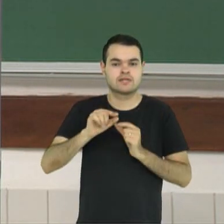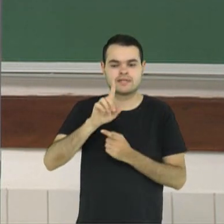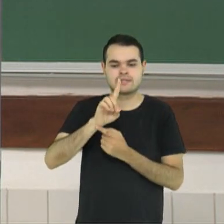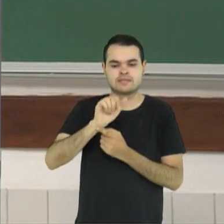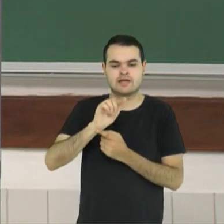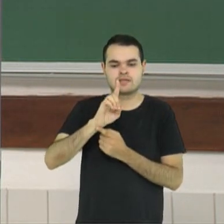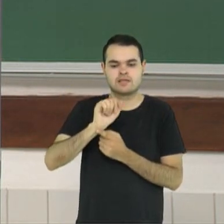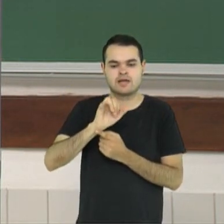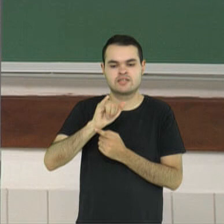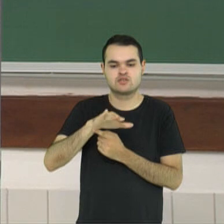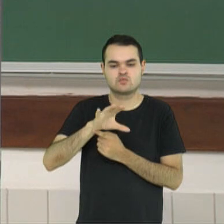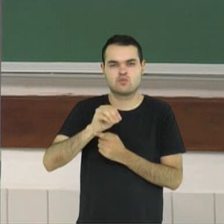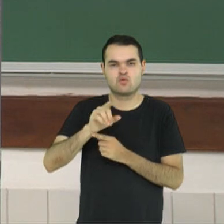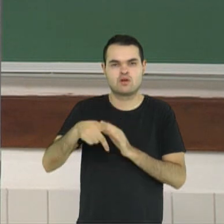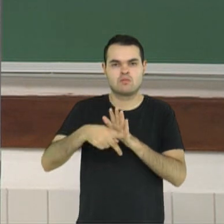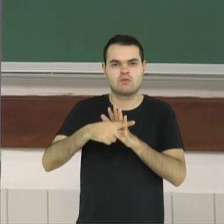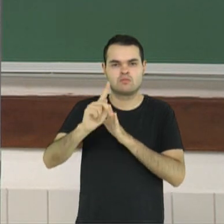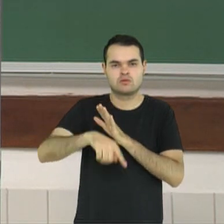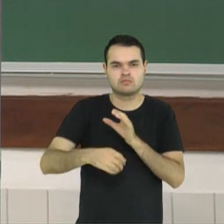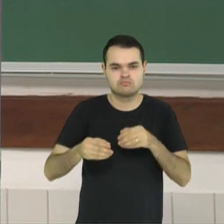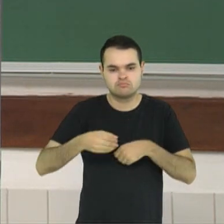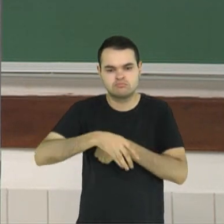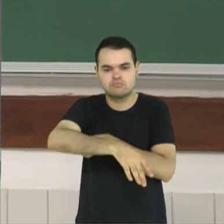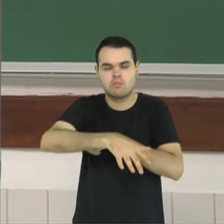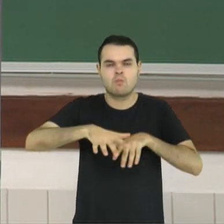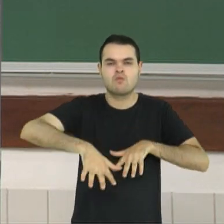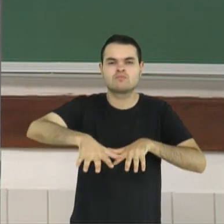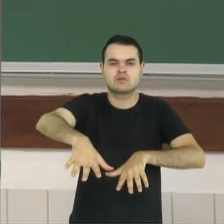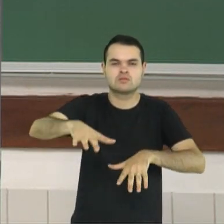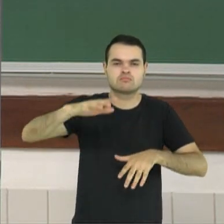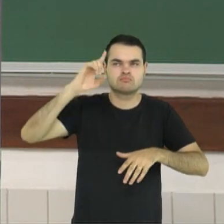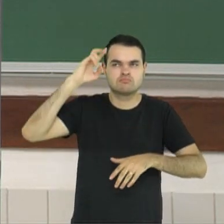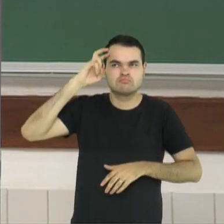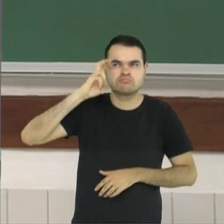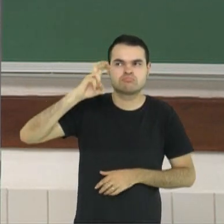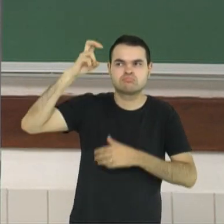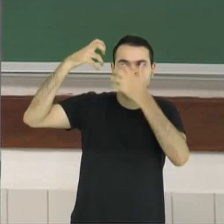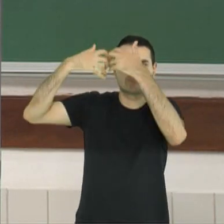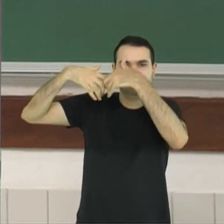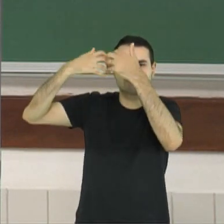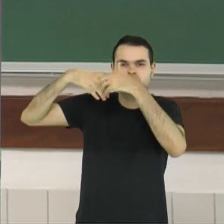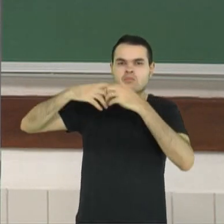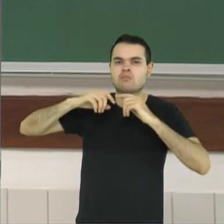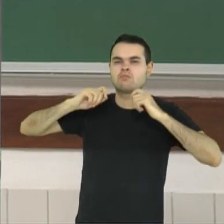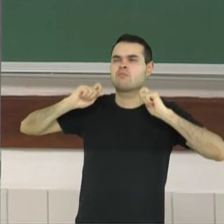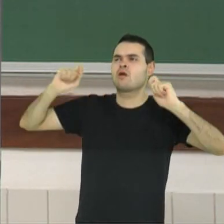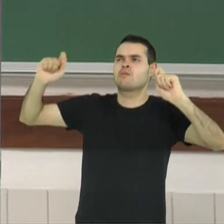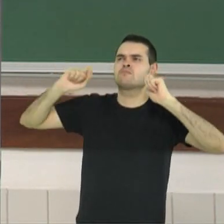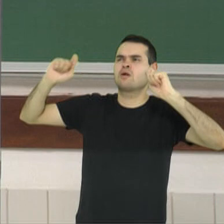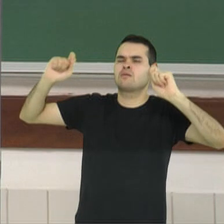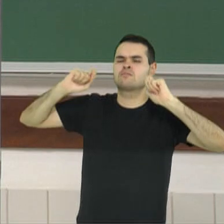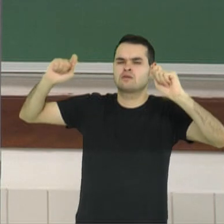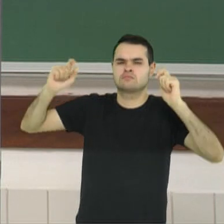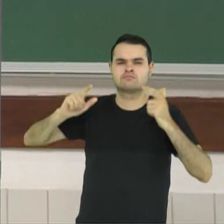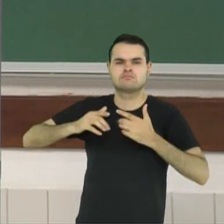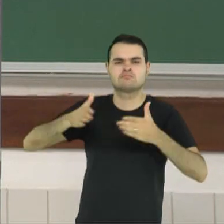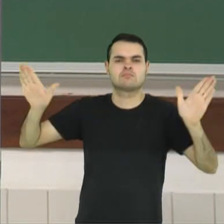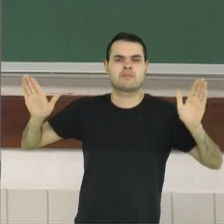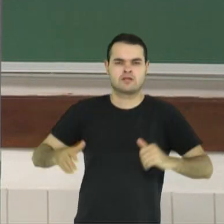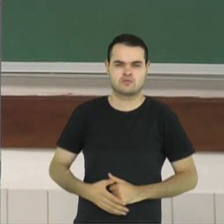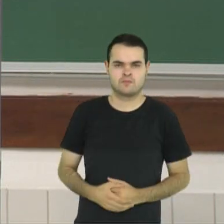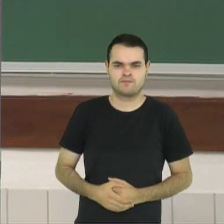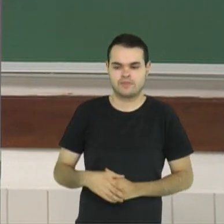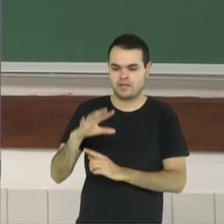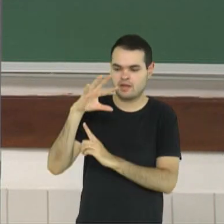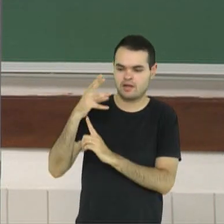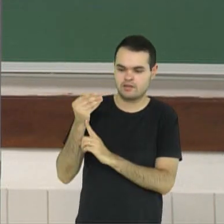dadaísmo. O dadaísmo, ele se lançou com um movimento muito intelectual que ele tinha um protesto aberto. Ou seja, que eu falei para vocês, a